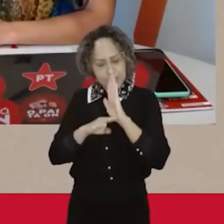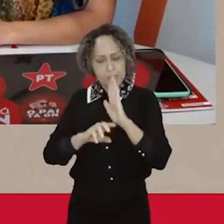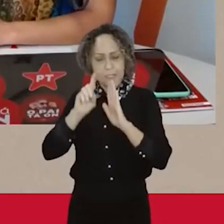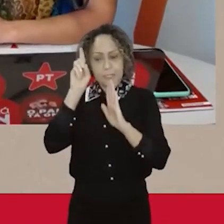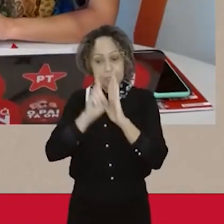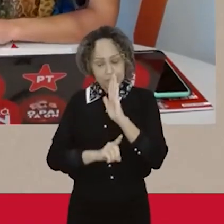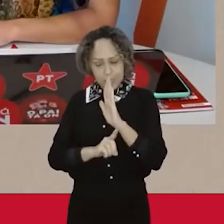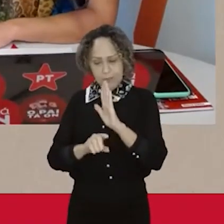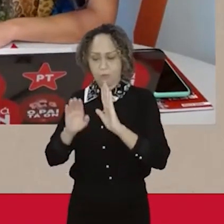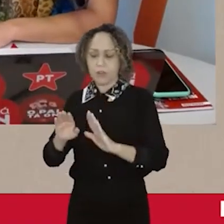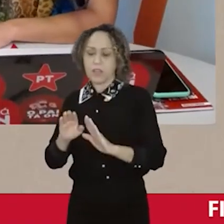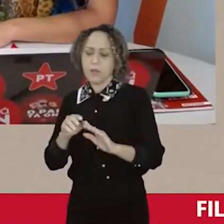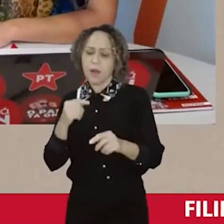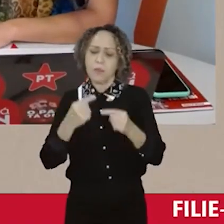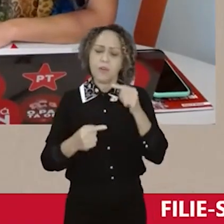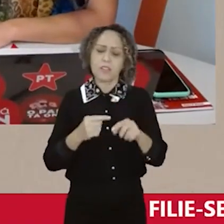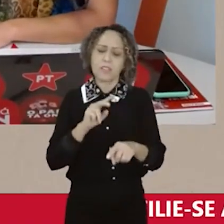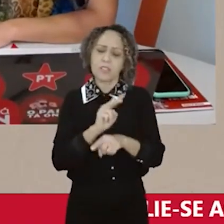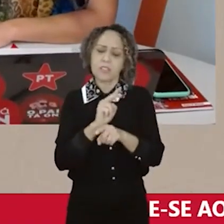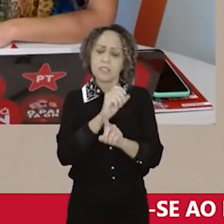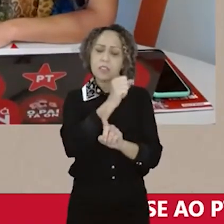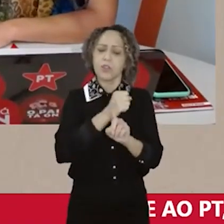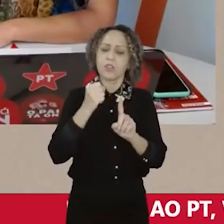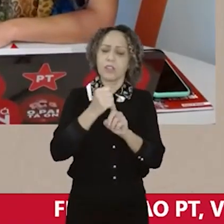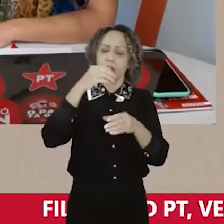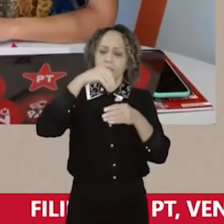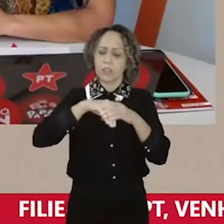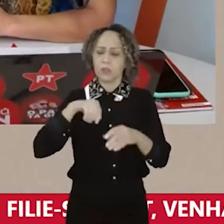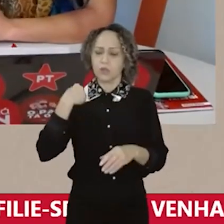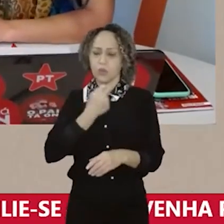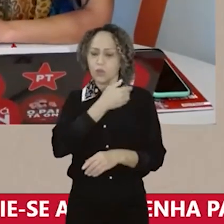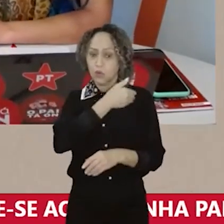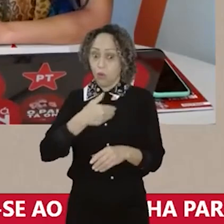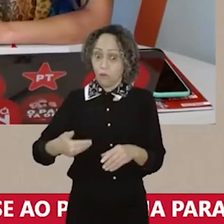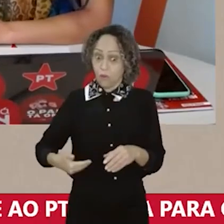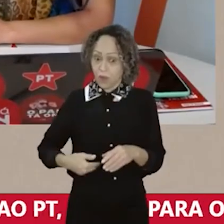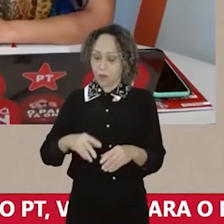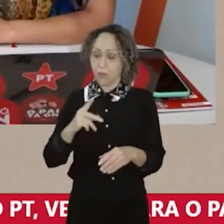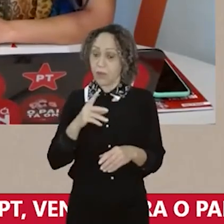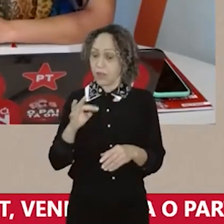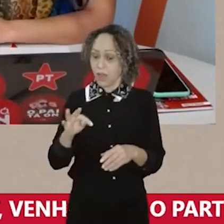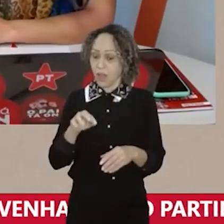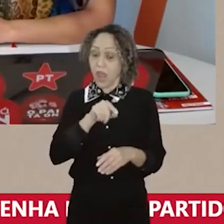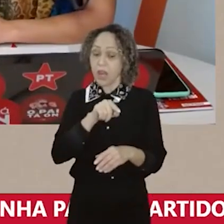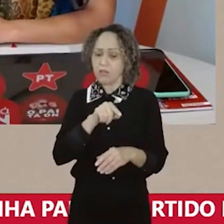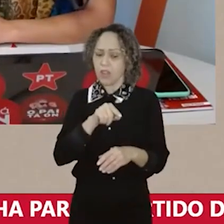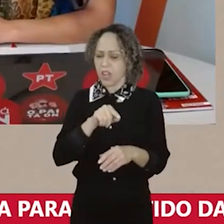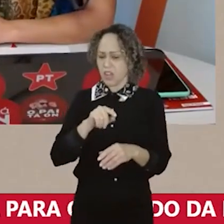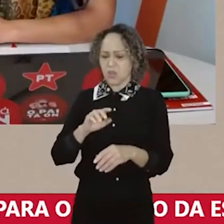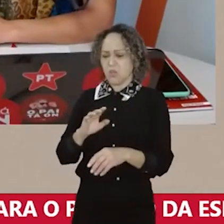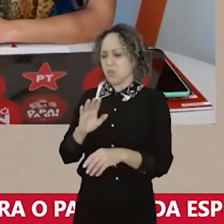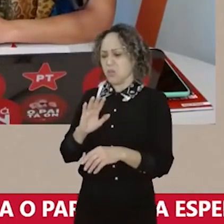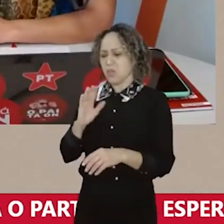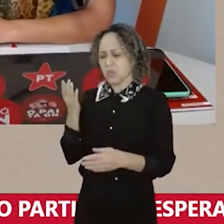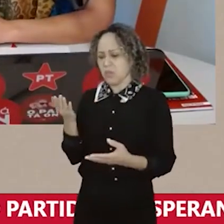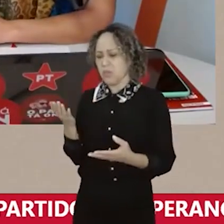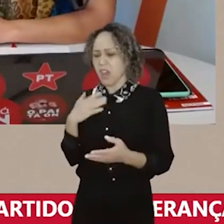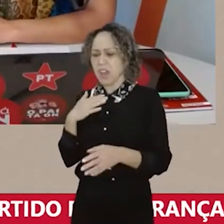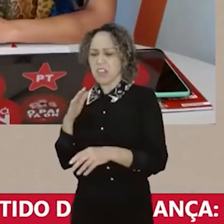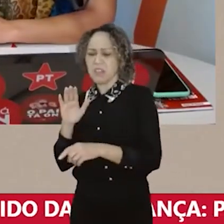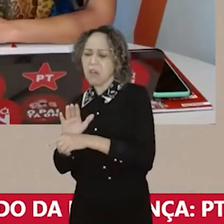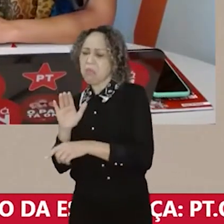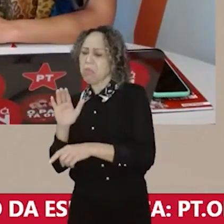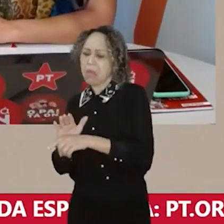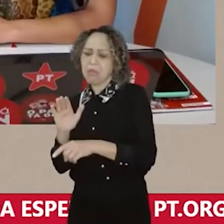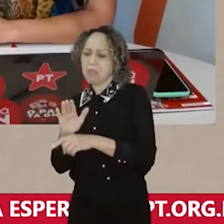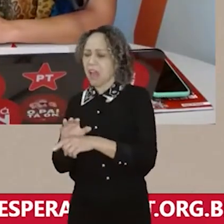social, por exemplo, no nosso governo, ela era profissionalizada, ela não era assistencialismo, ela não era voluntariado. Então, você